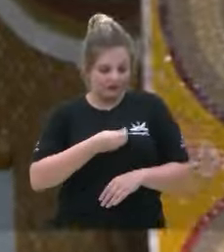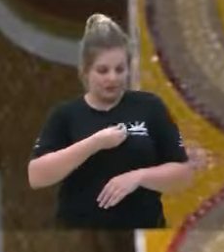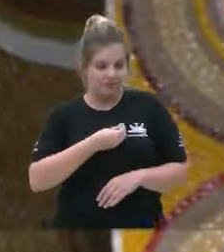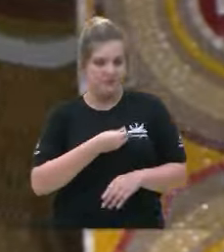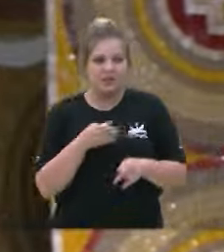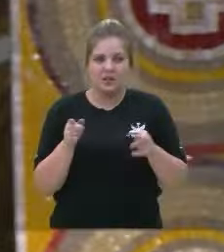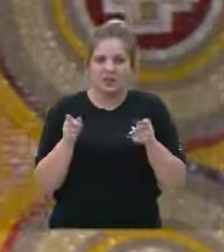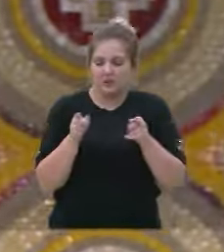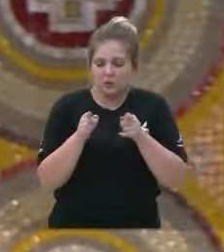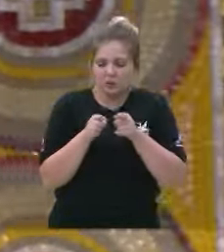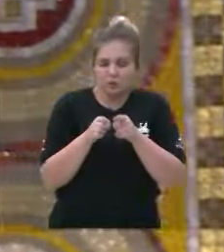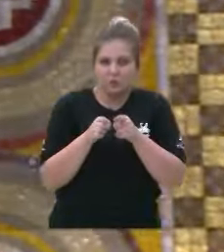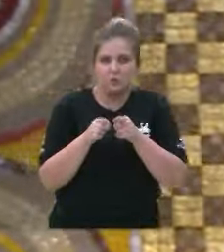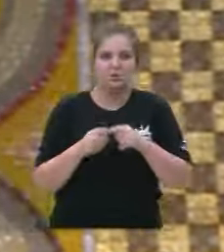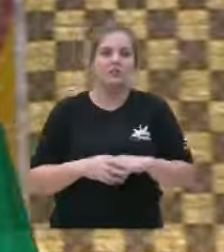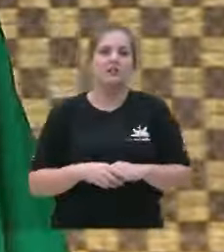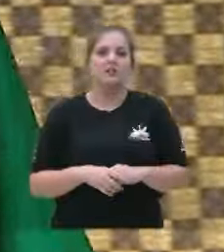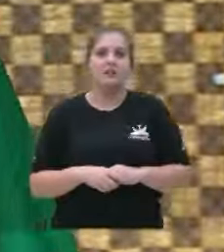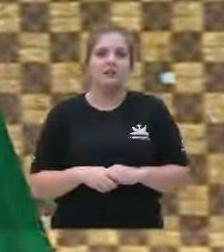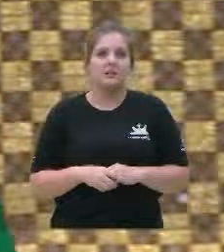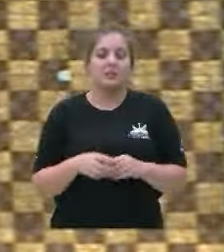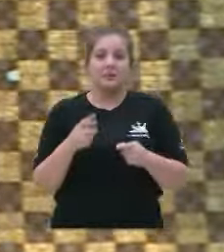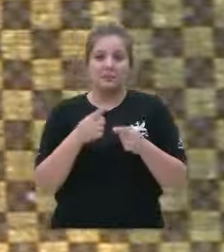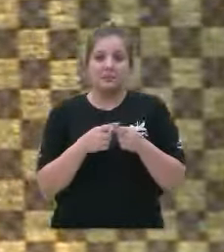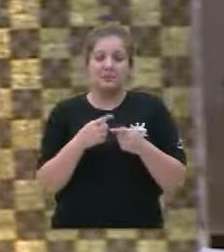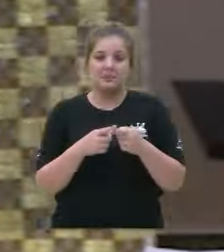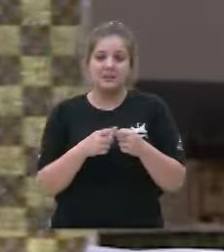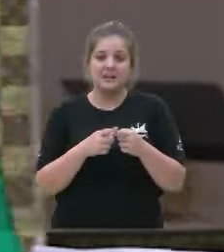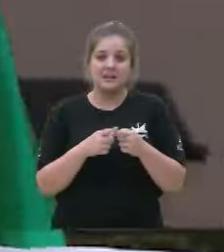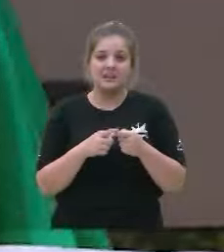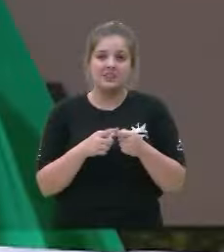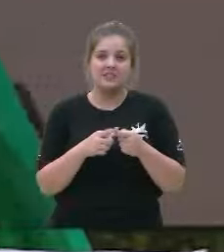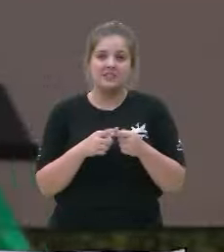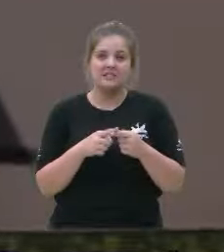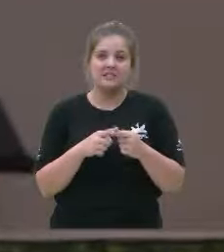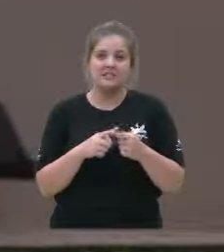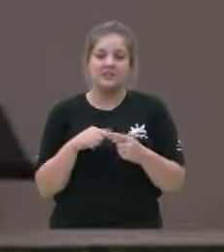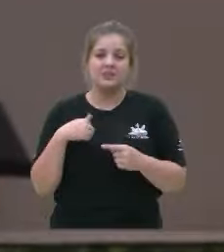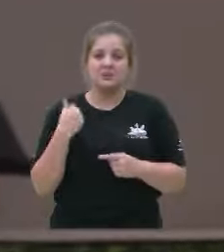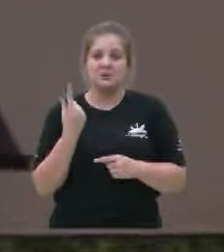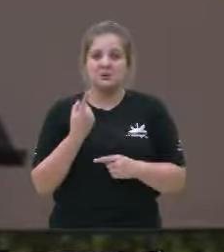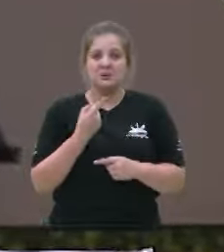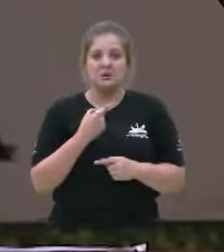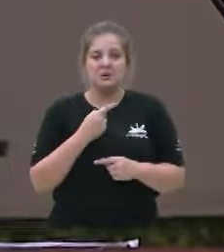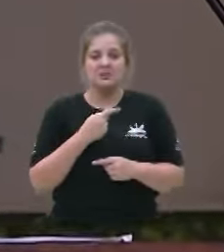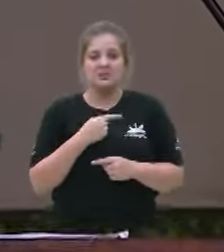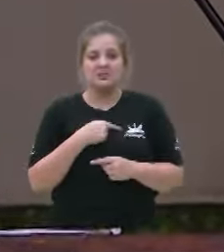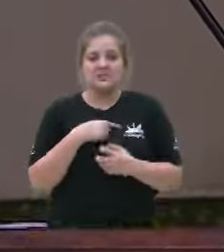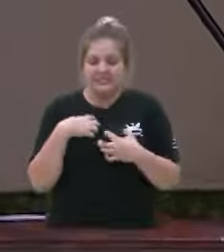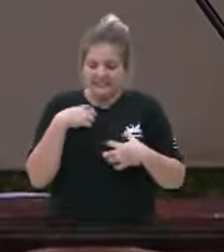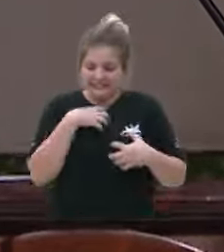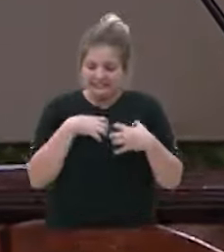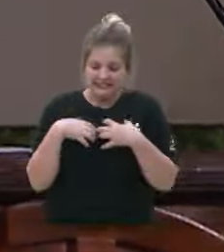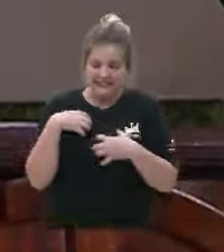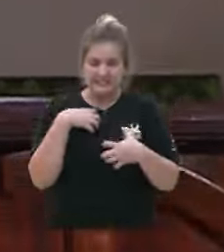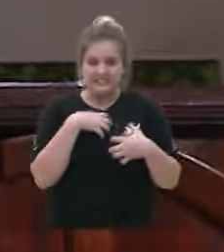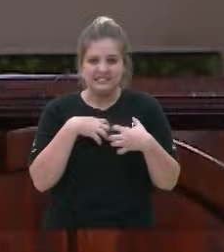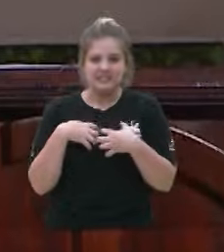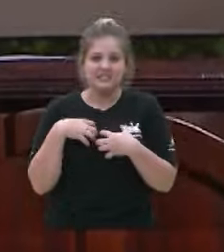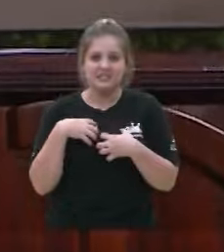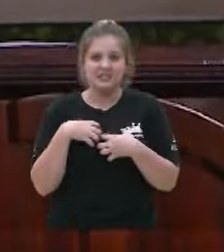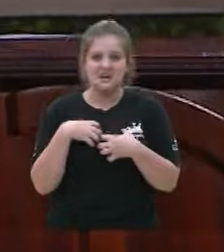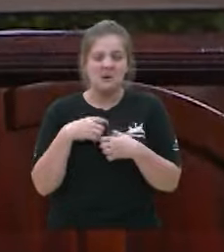é curta demais para m das vezes nos preocuparmos com aquilo que